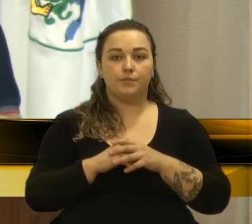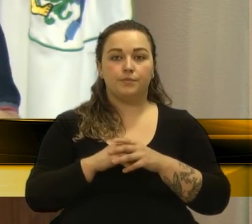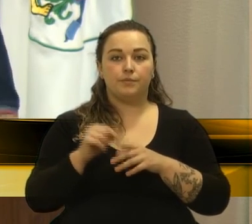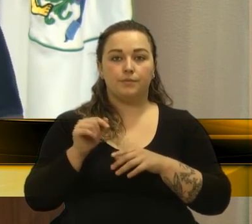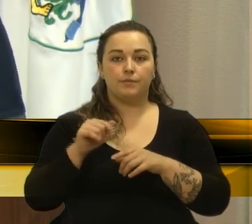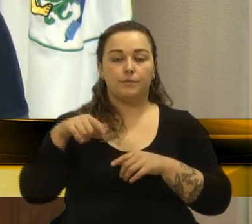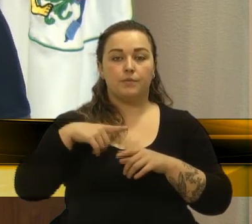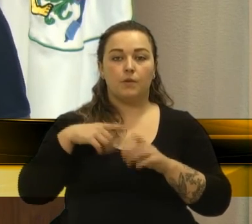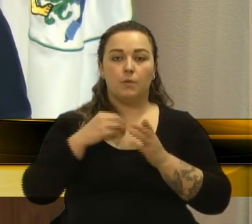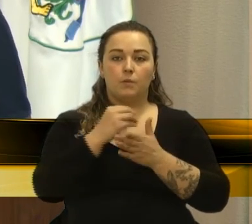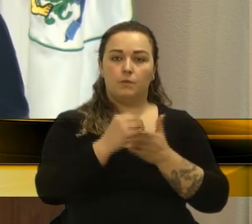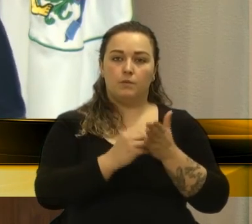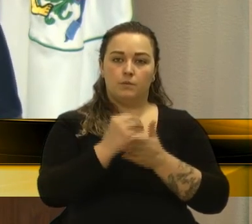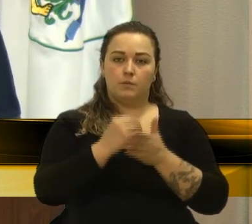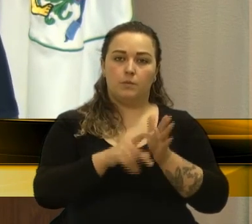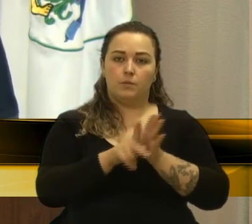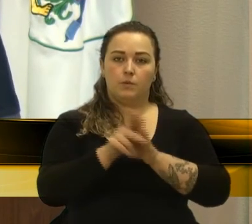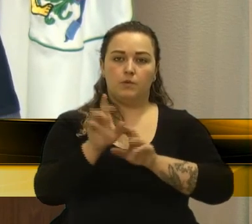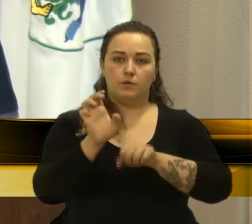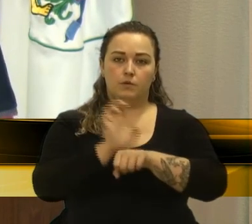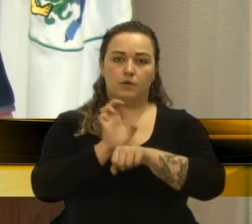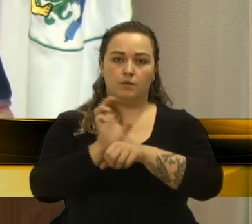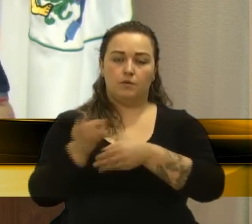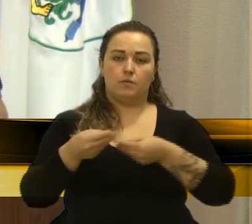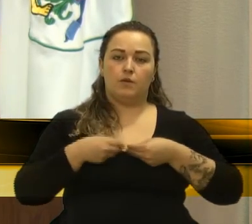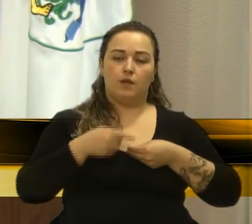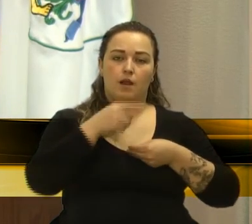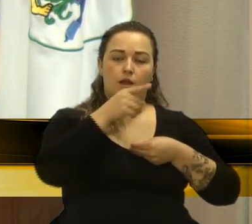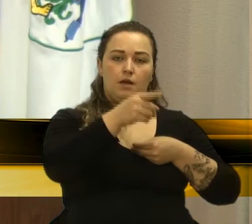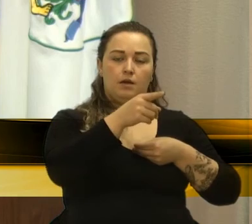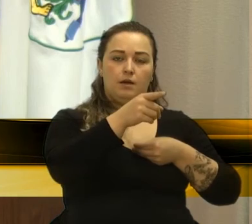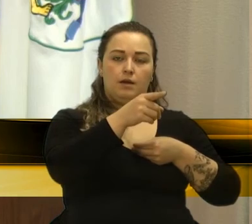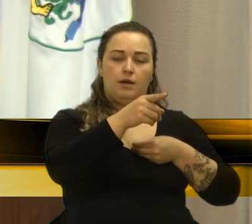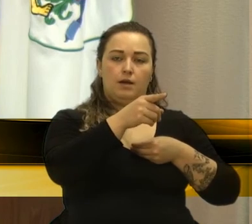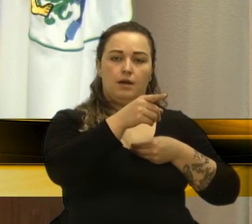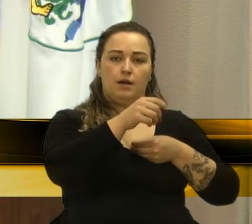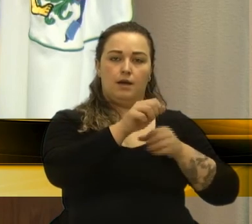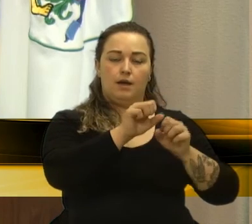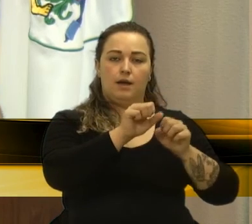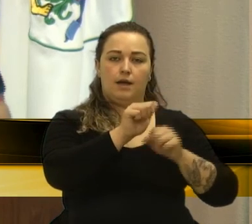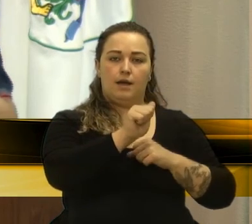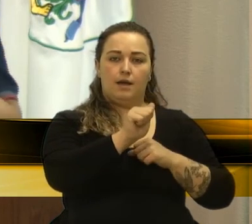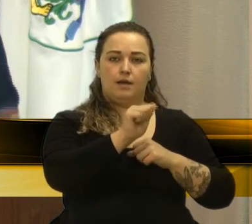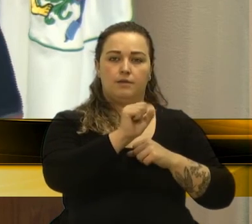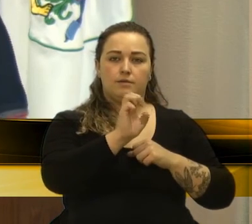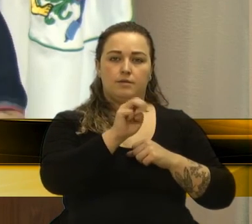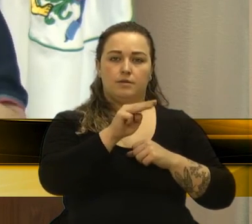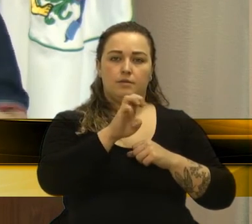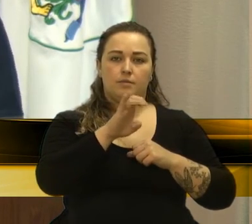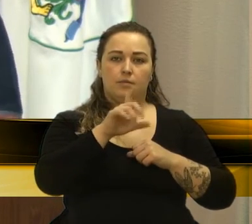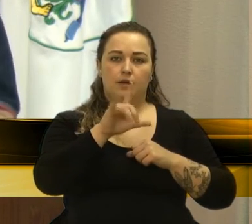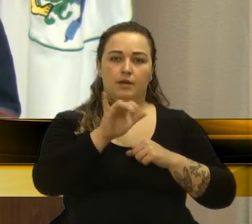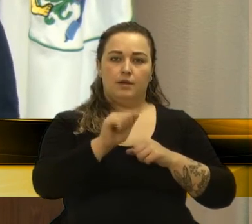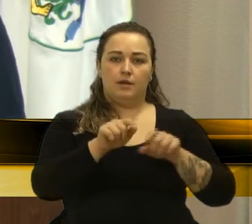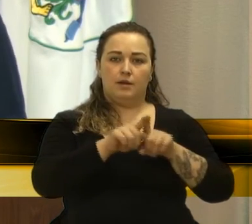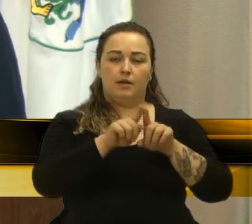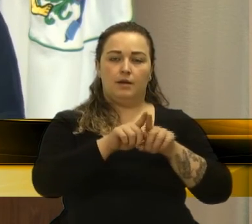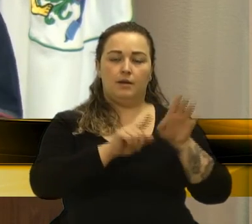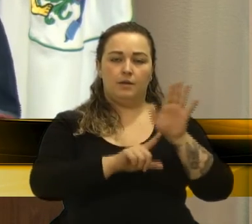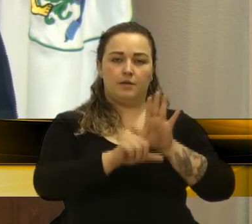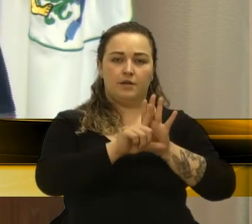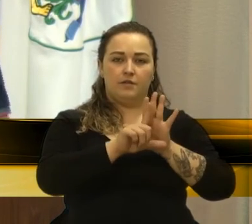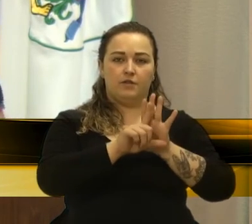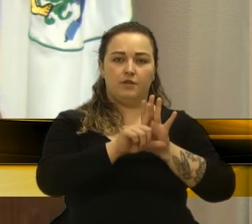O orçamento do Estado foi enviado à Assembleia Legislativa e o governador Eduardo Leite contempla 55 milhões